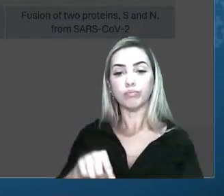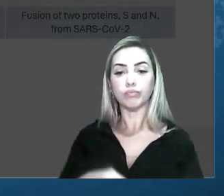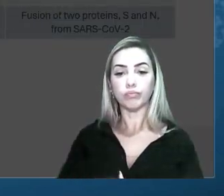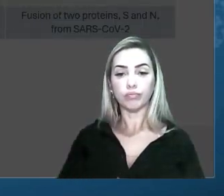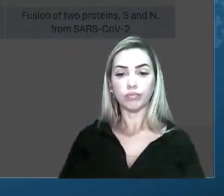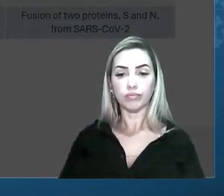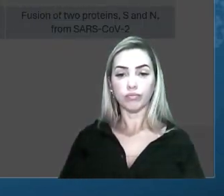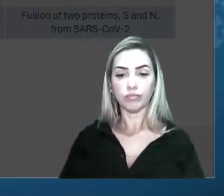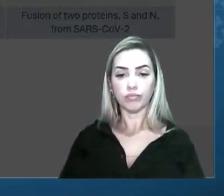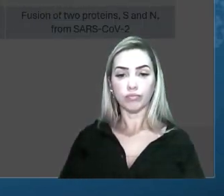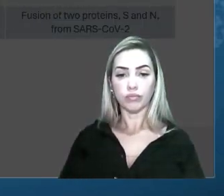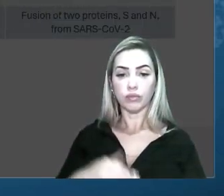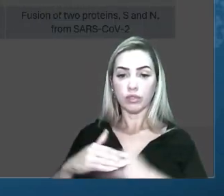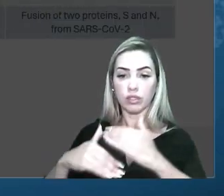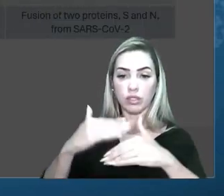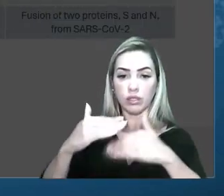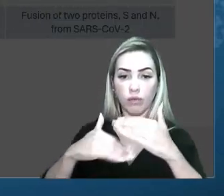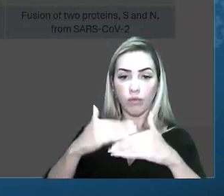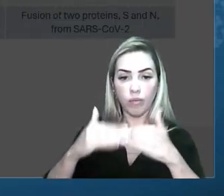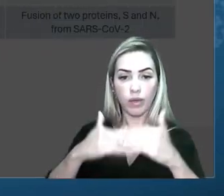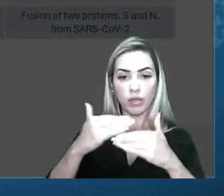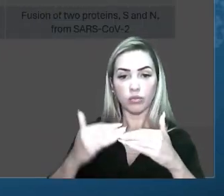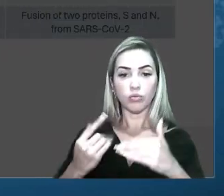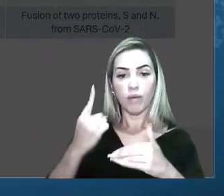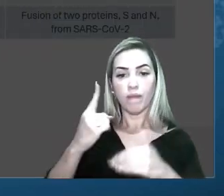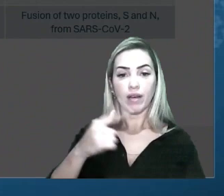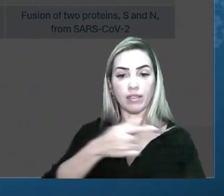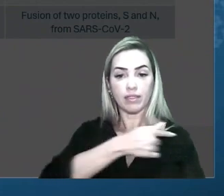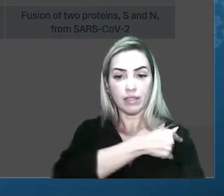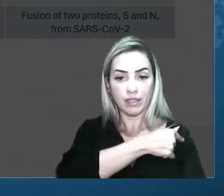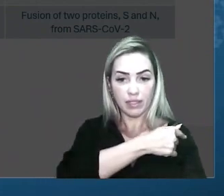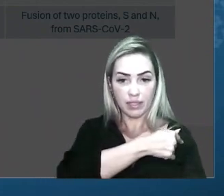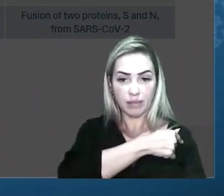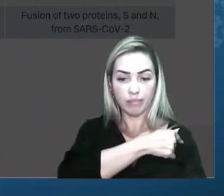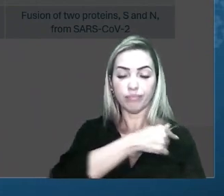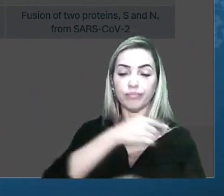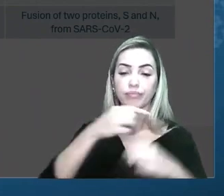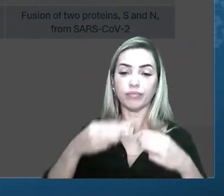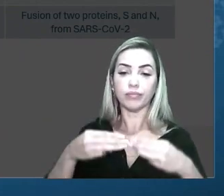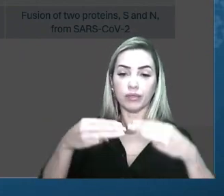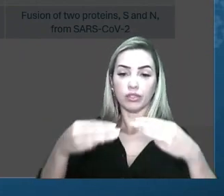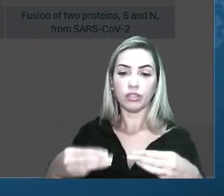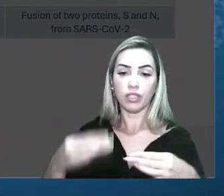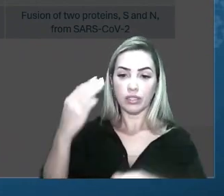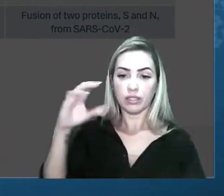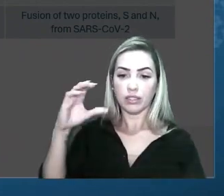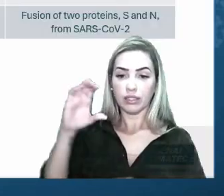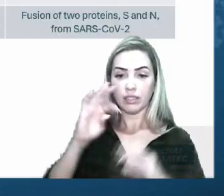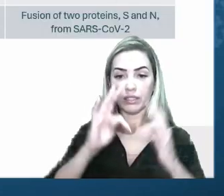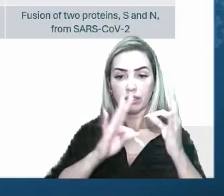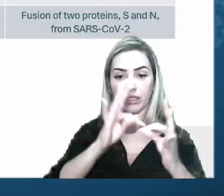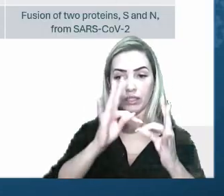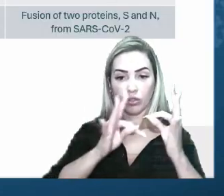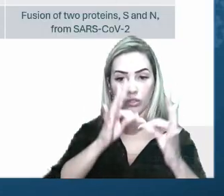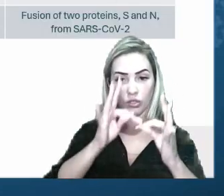o desenvolvimento de uma das vacinas que o Ministério da Ciência, Tecnologia e Inovação